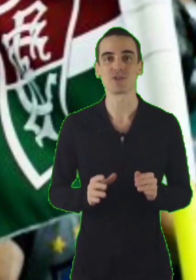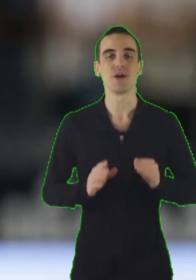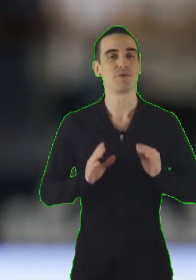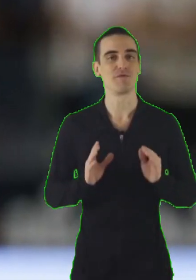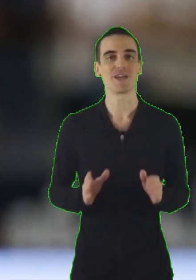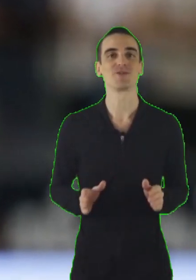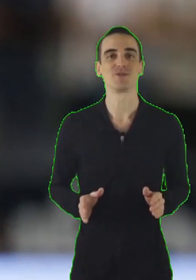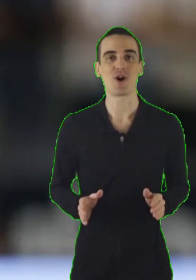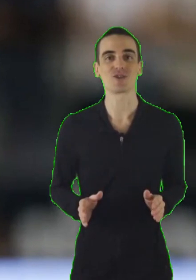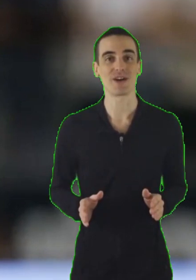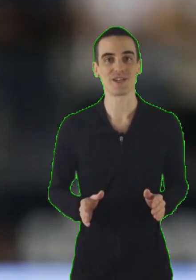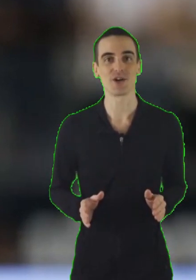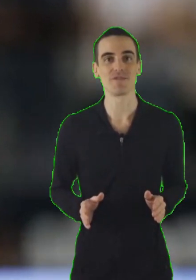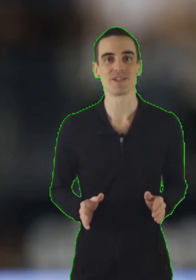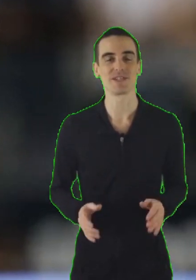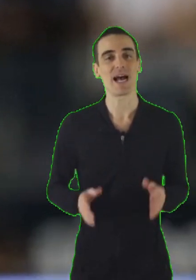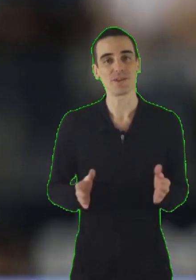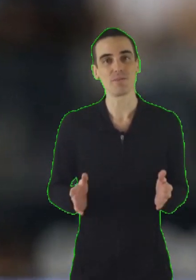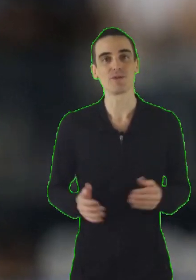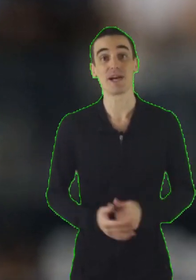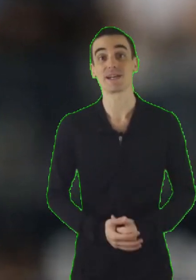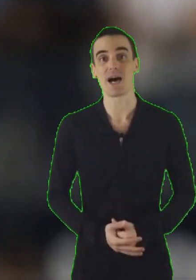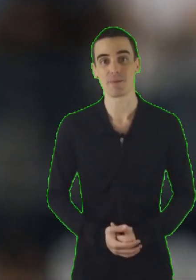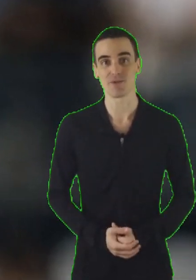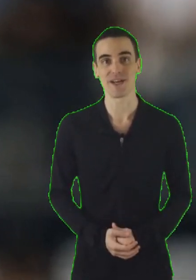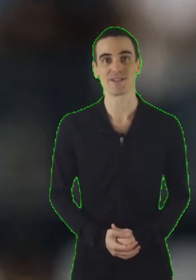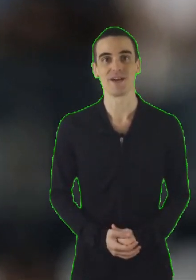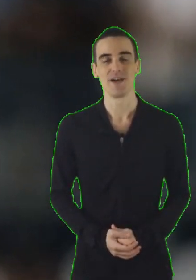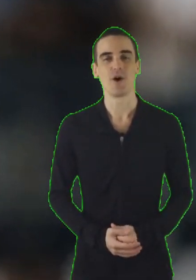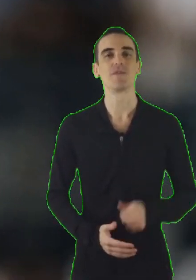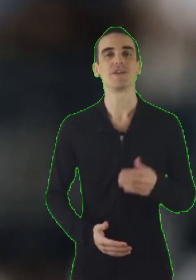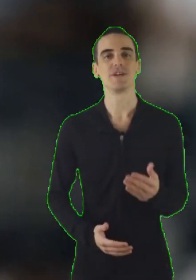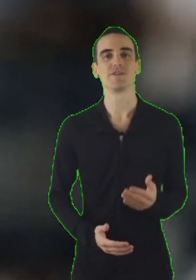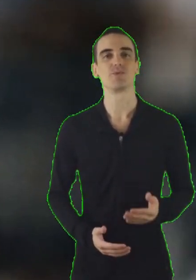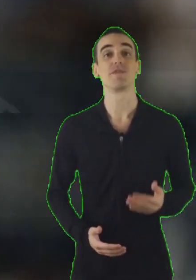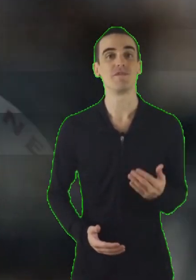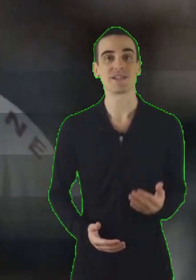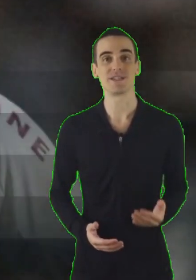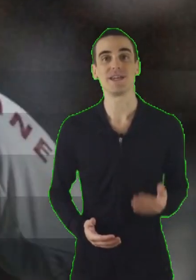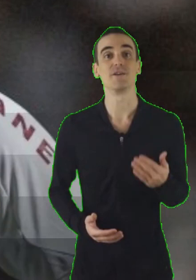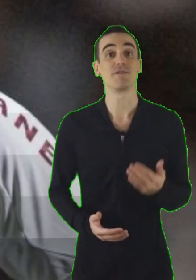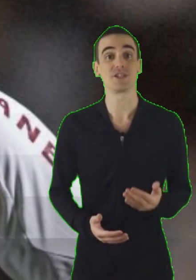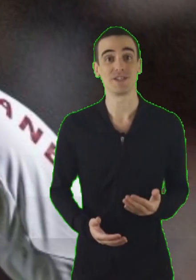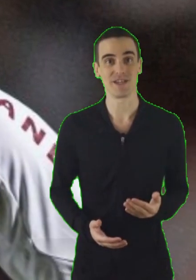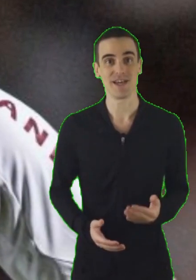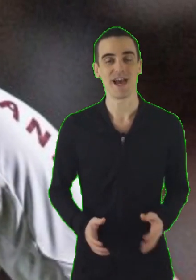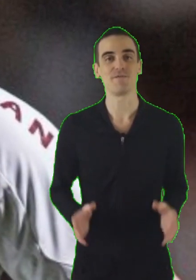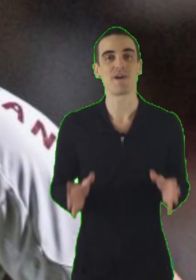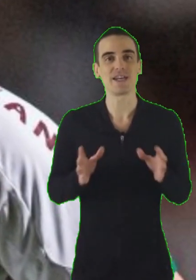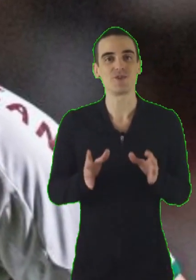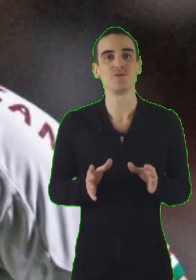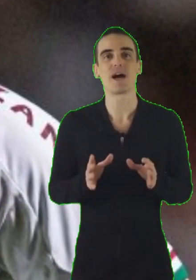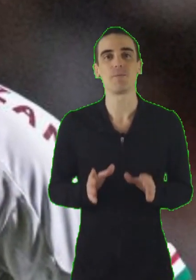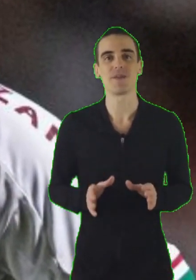O atacante acabará de assinar um novo vínculo com o clube carioca até o fim de 2025. Na ocasião, mostrou muita emoção em poder